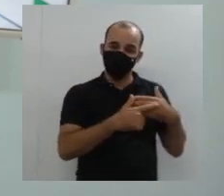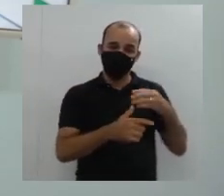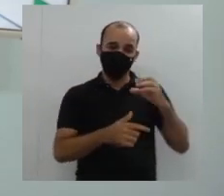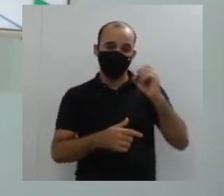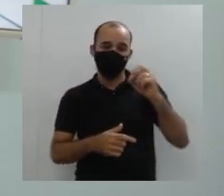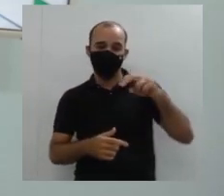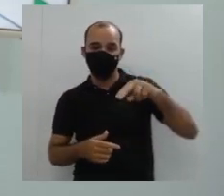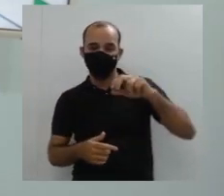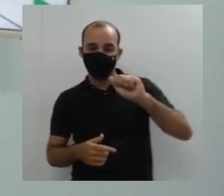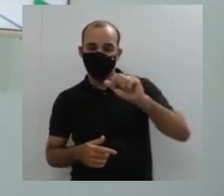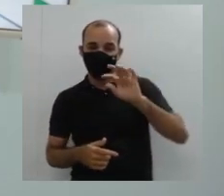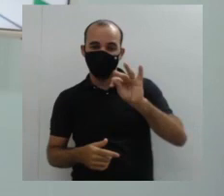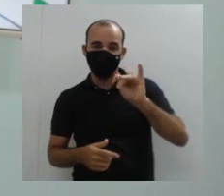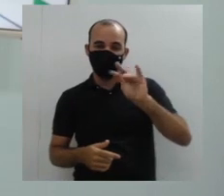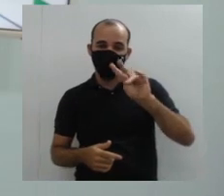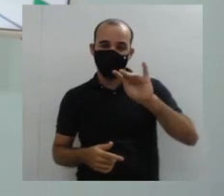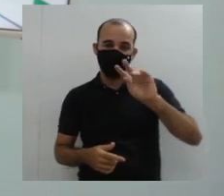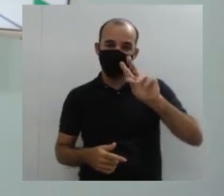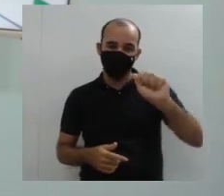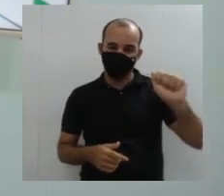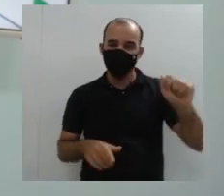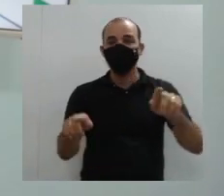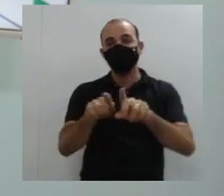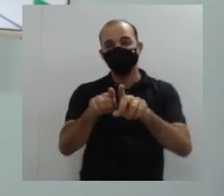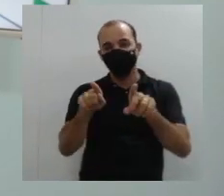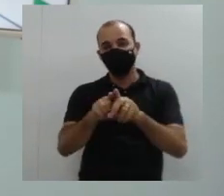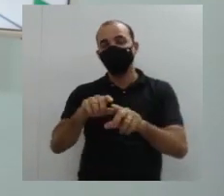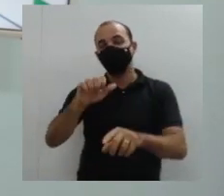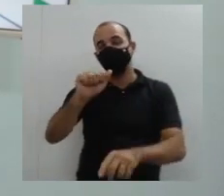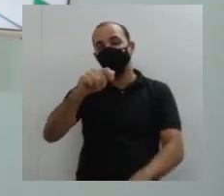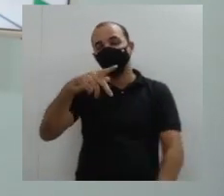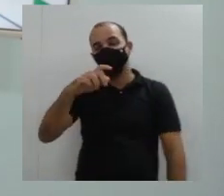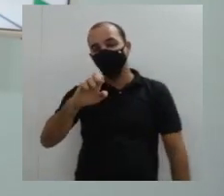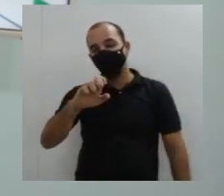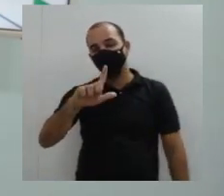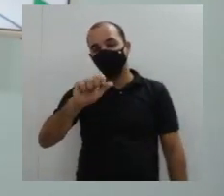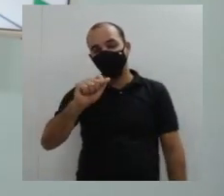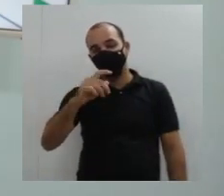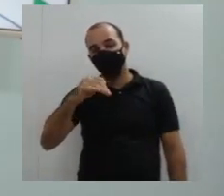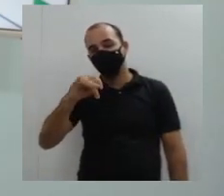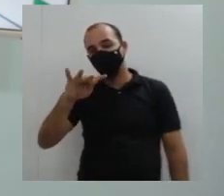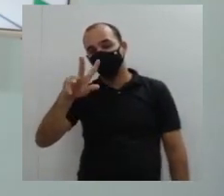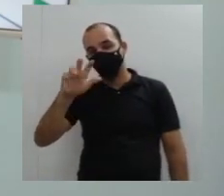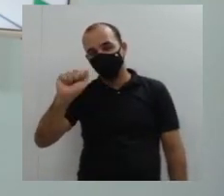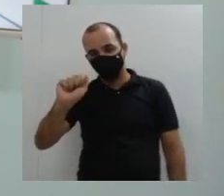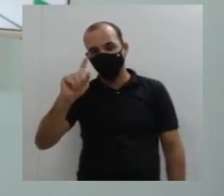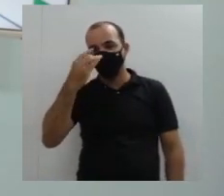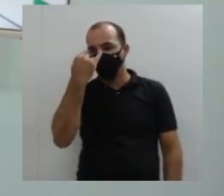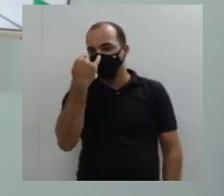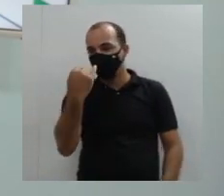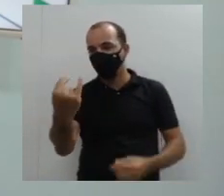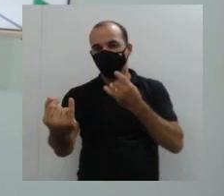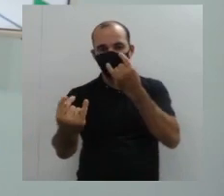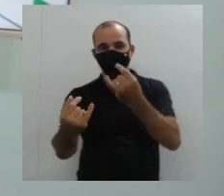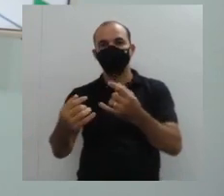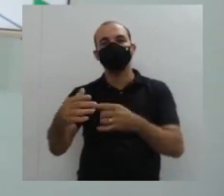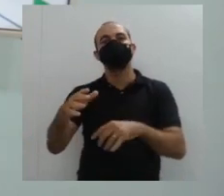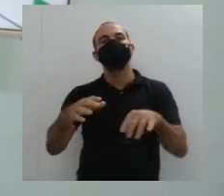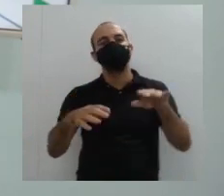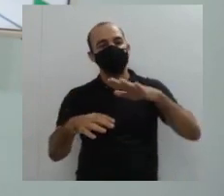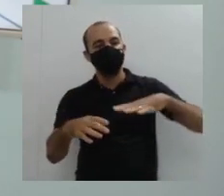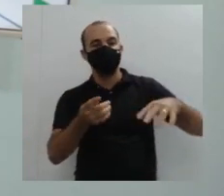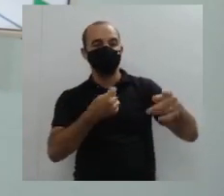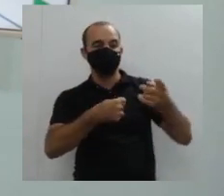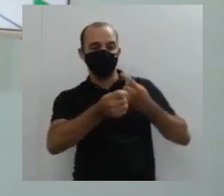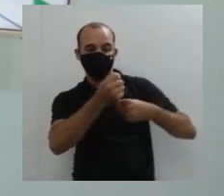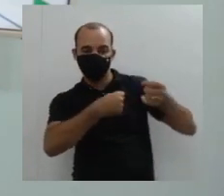saber convencer. E lembrar que no comércio, o mundo do comércio usa muito, lança mão desse recurso, que é a